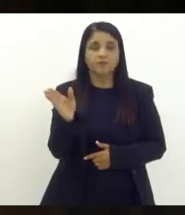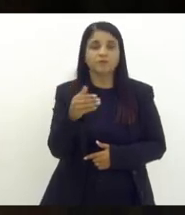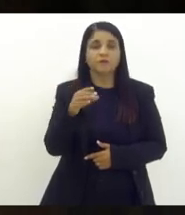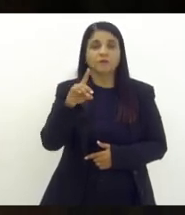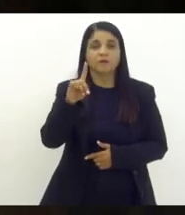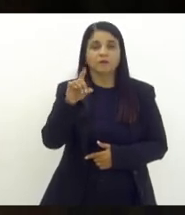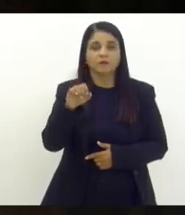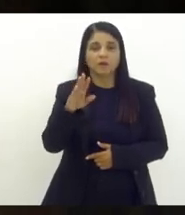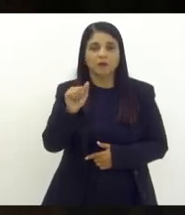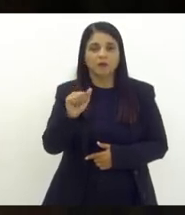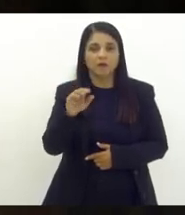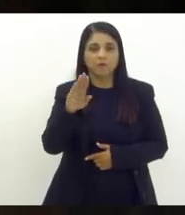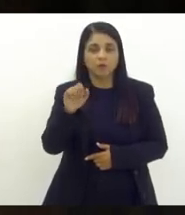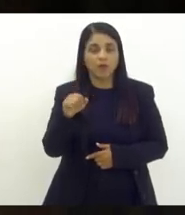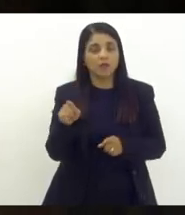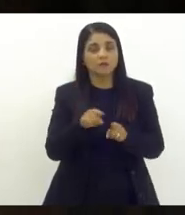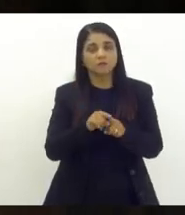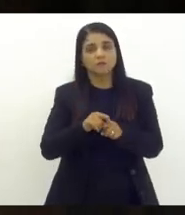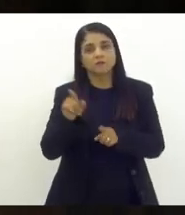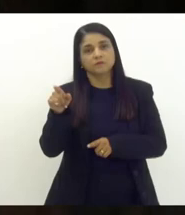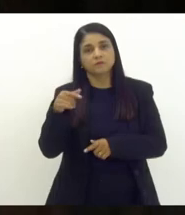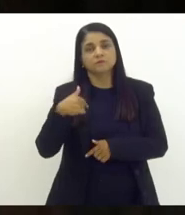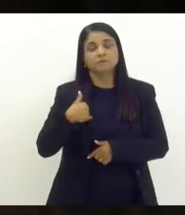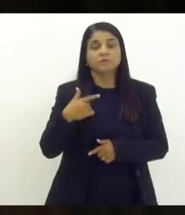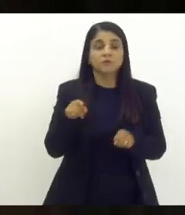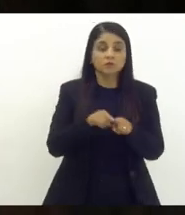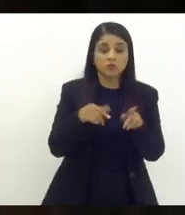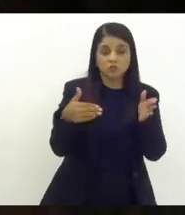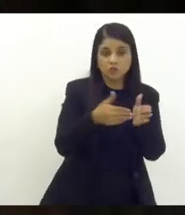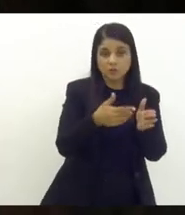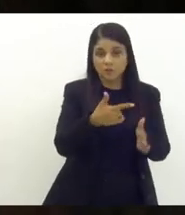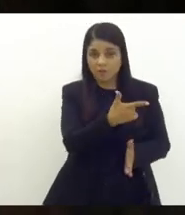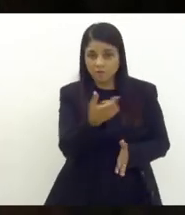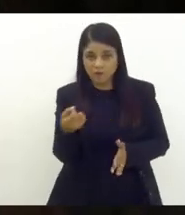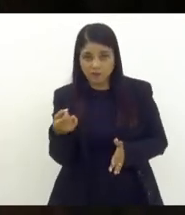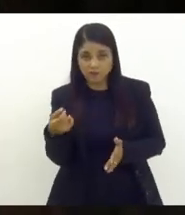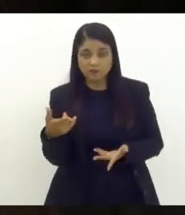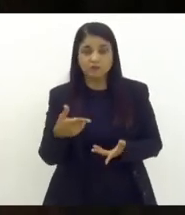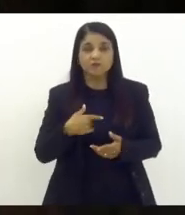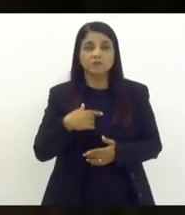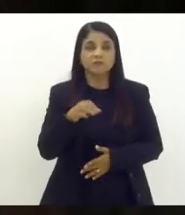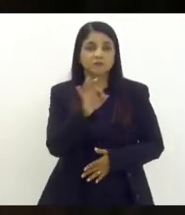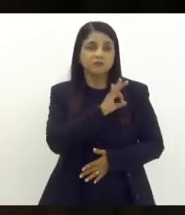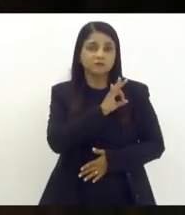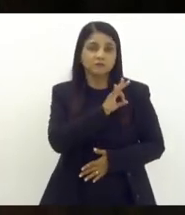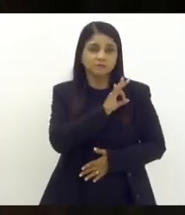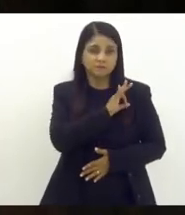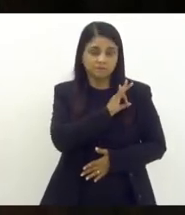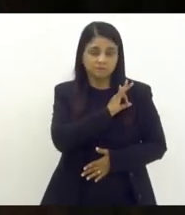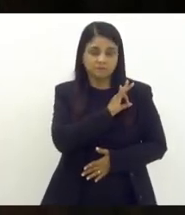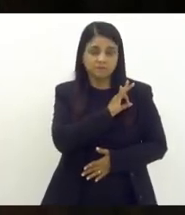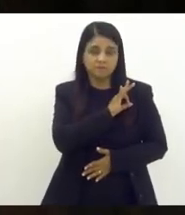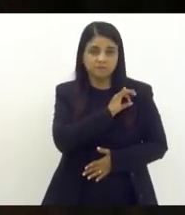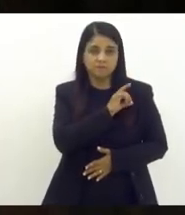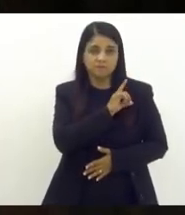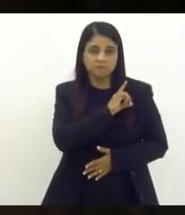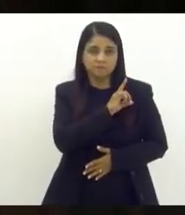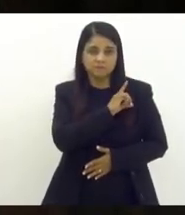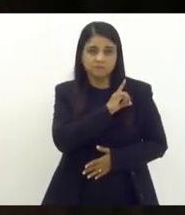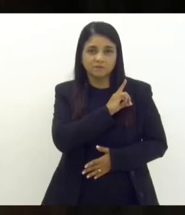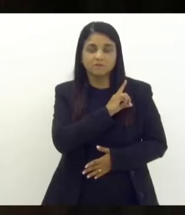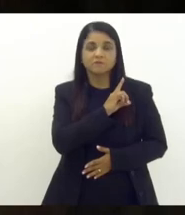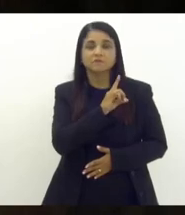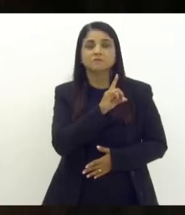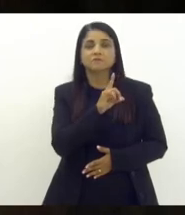titular da 23ª do meia 20199 a 2020 delegada titular da quac sesma